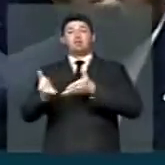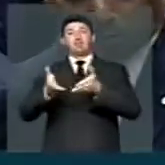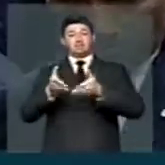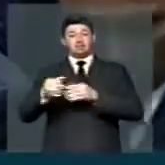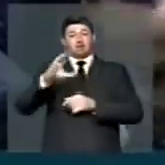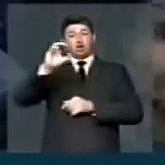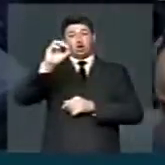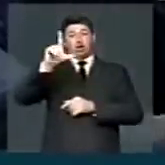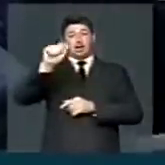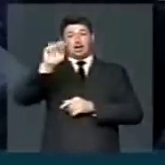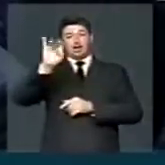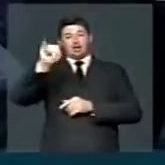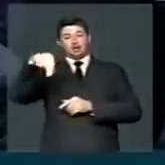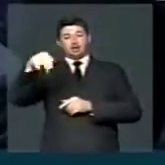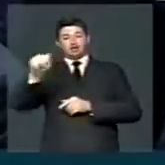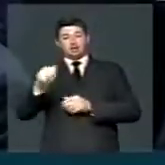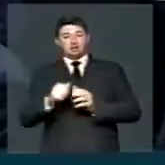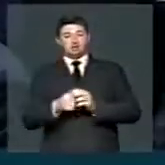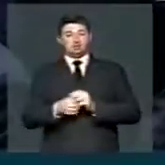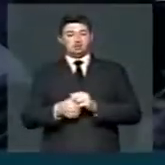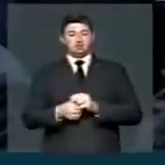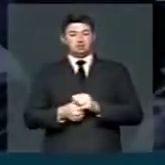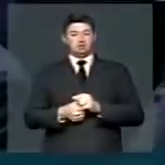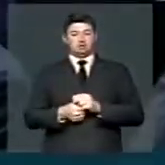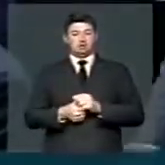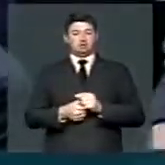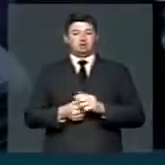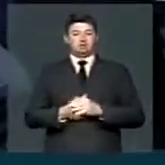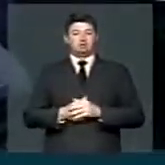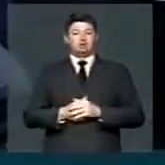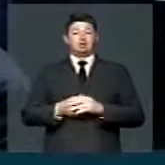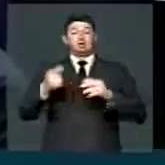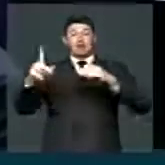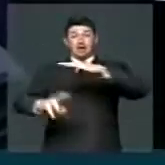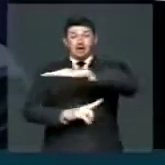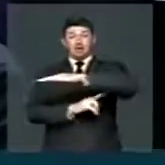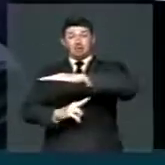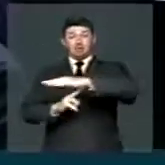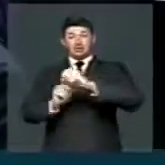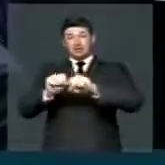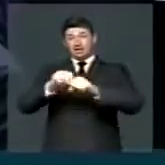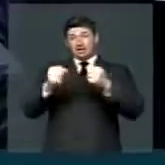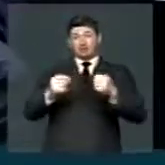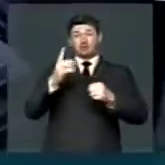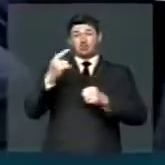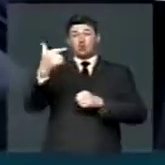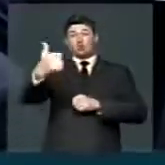em Colatina, quando a ponte principal, a ponte da cidade, está obstruída e só está funcionando